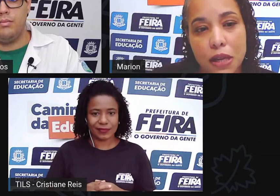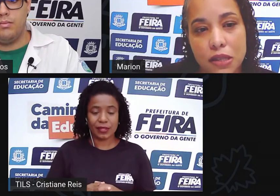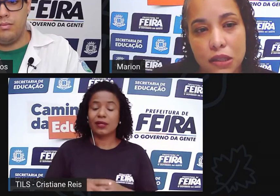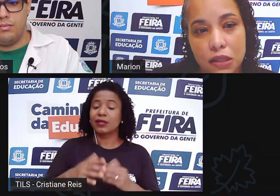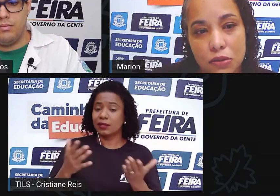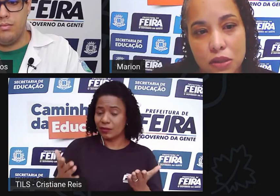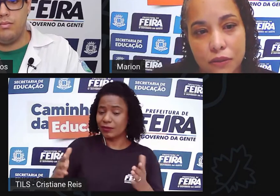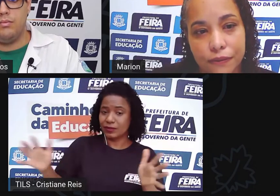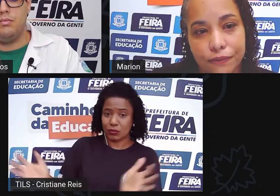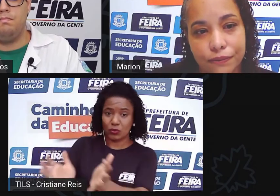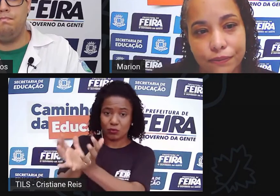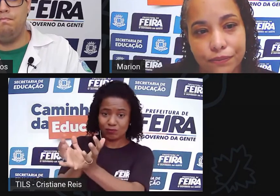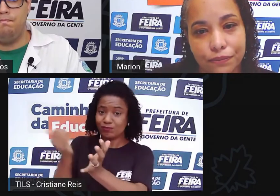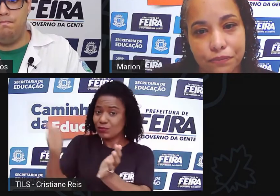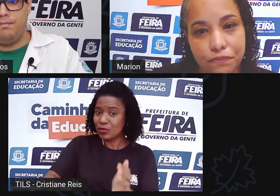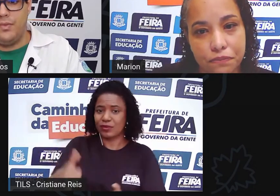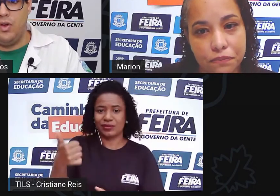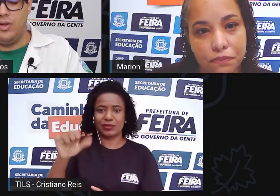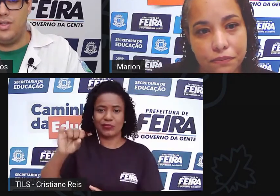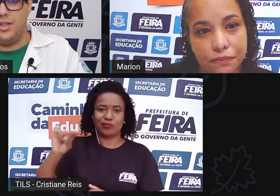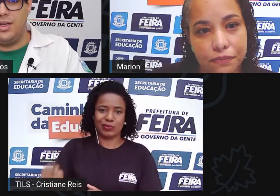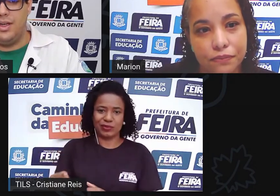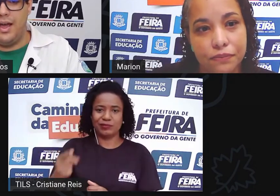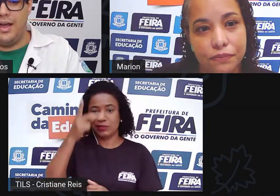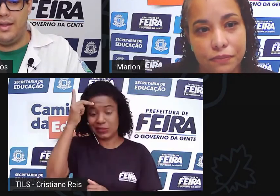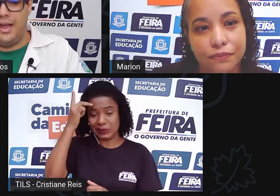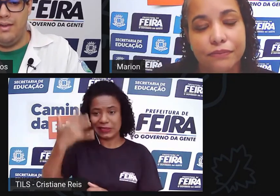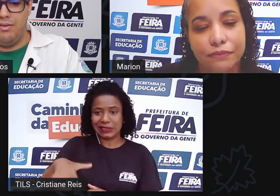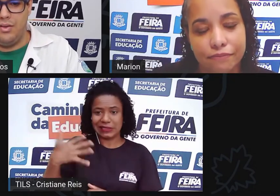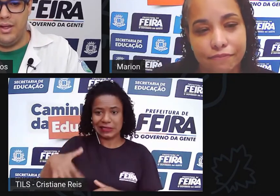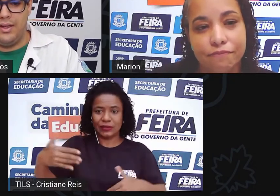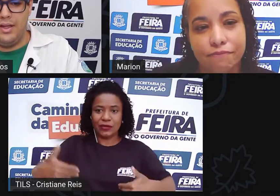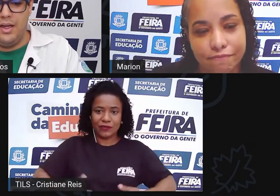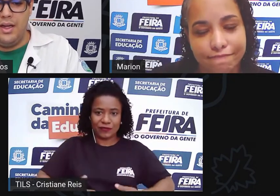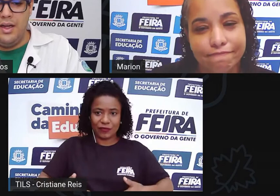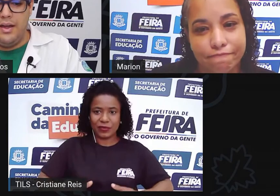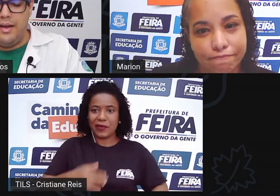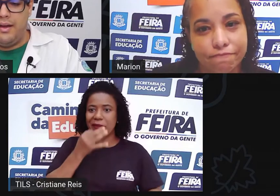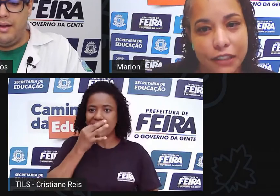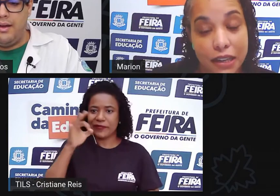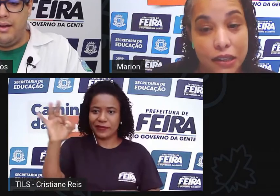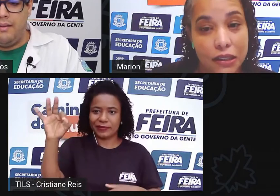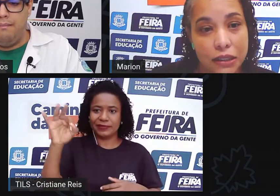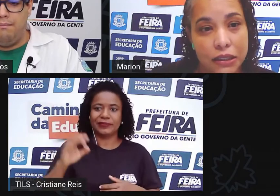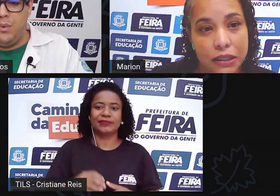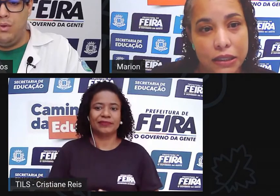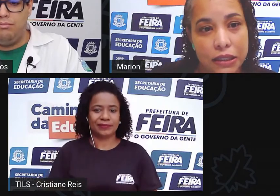milhões de brasileiros. Nossa, que é terrível, né?